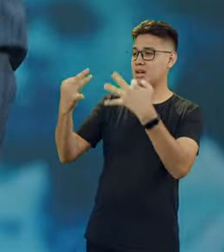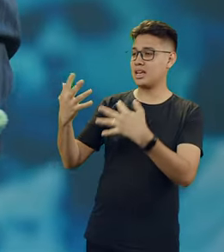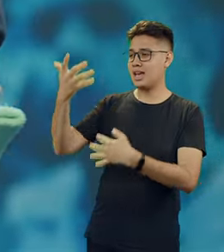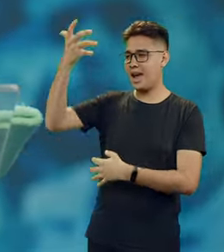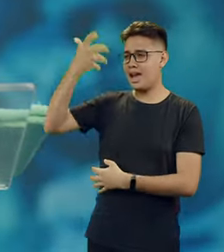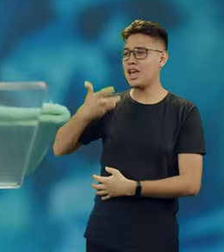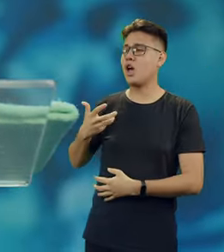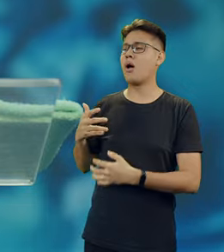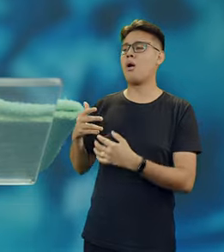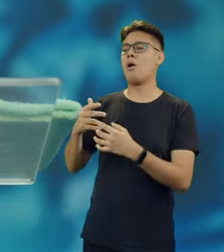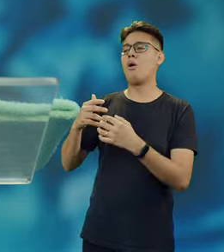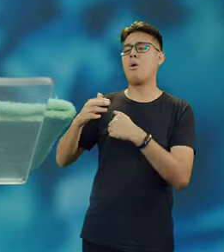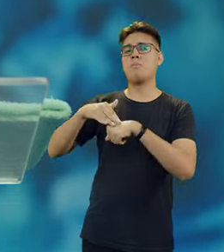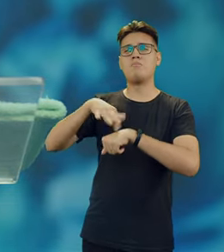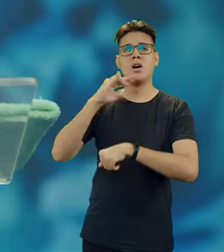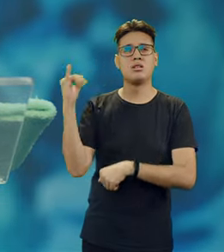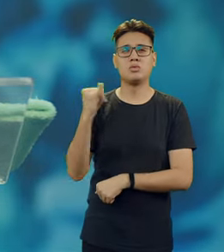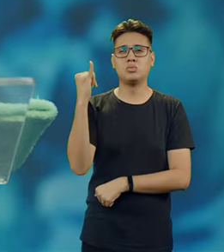Os judeus